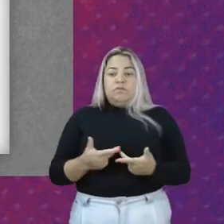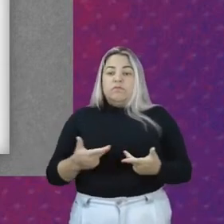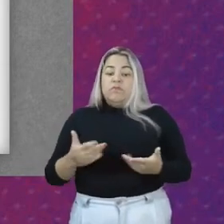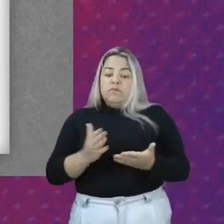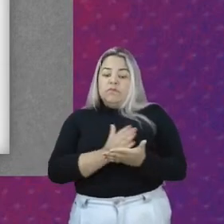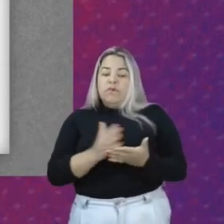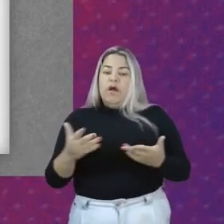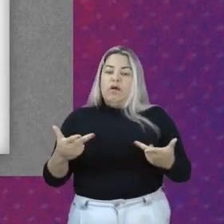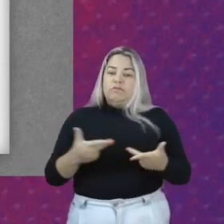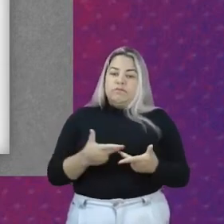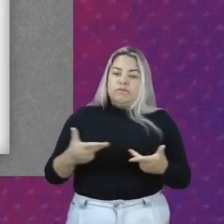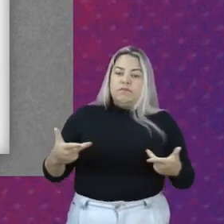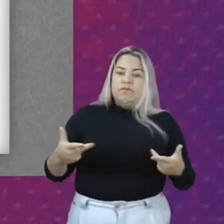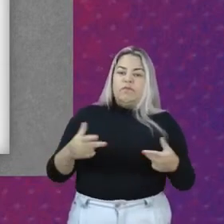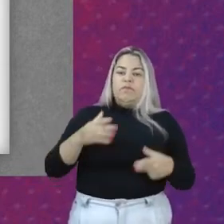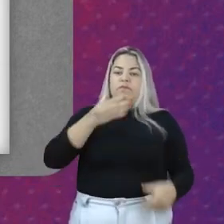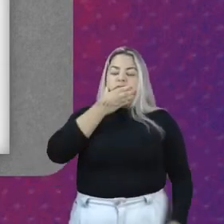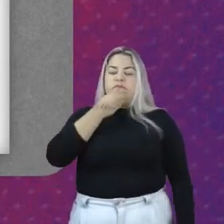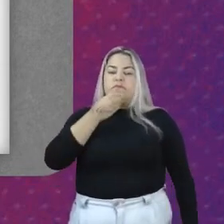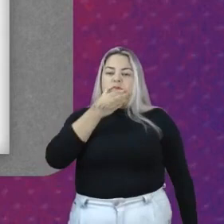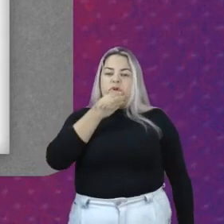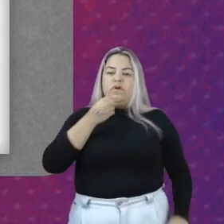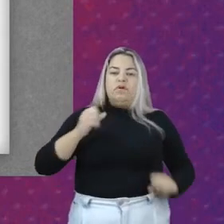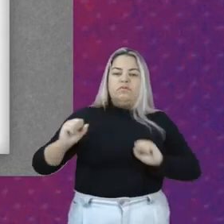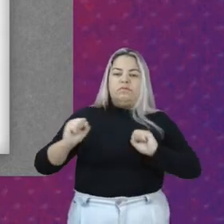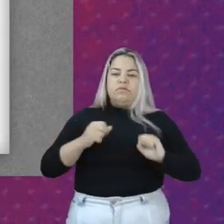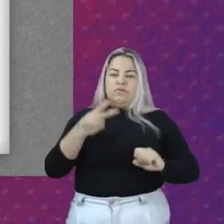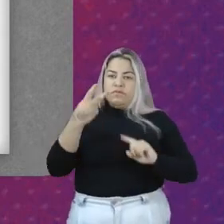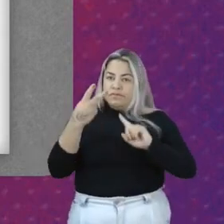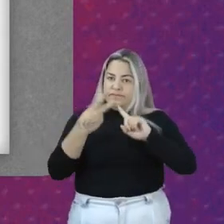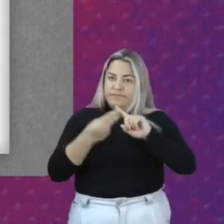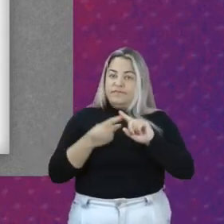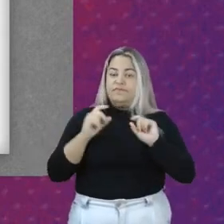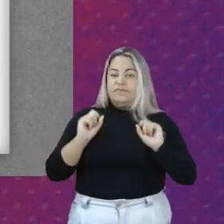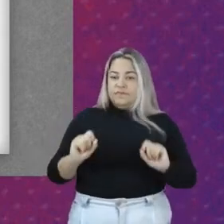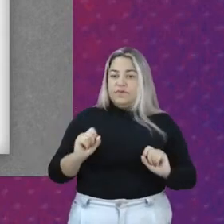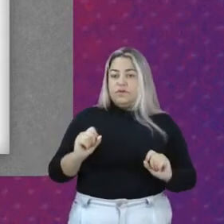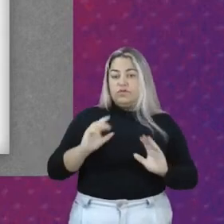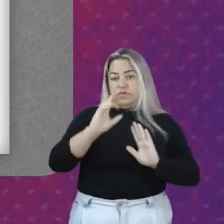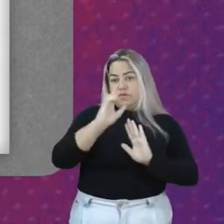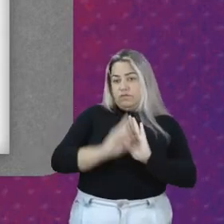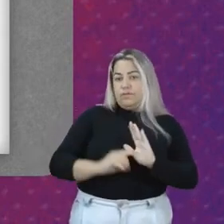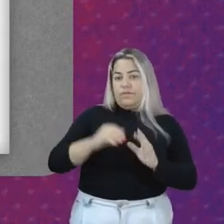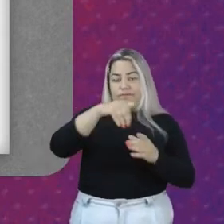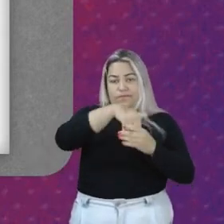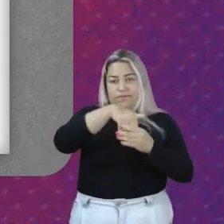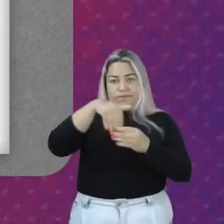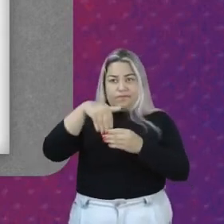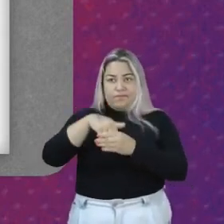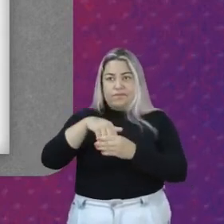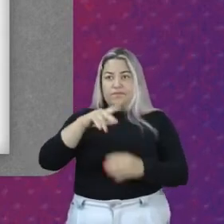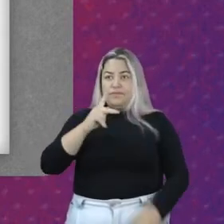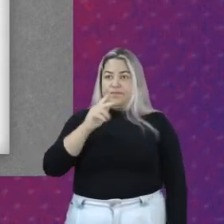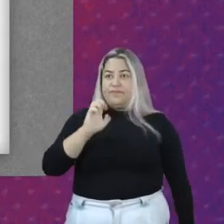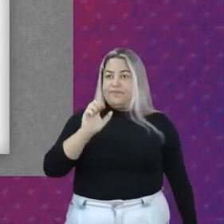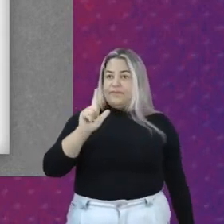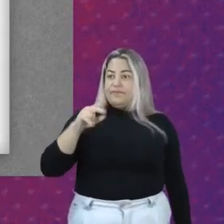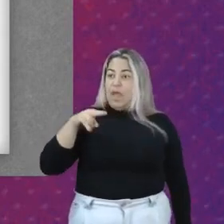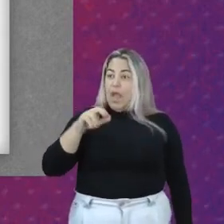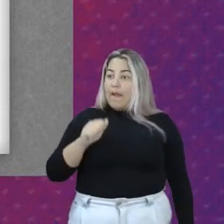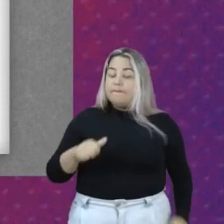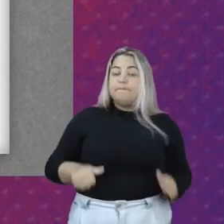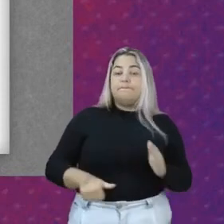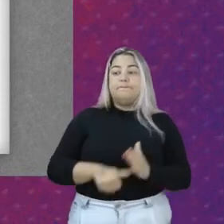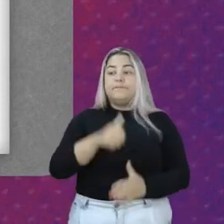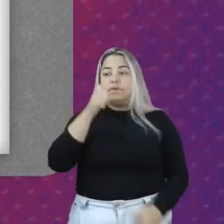masculino. E aí a gente precisa ponderar duas questões dessa questão do direito ao voto. Celina Guimarães Viana foi a primeira mulher